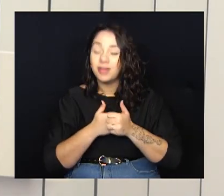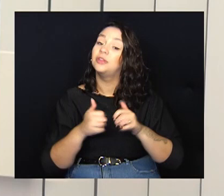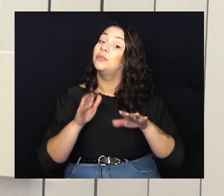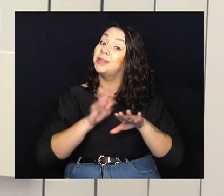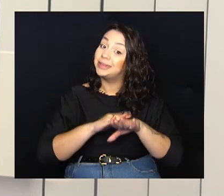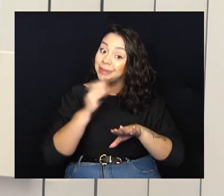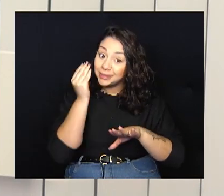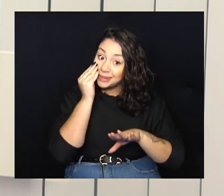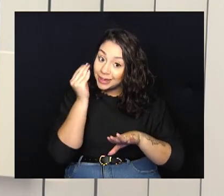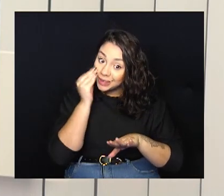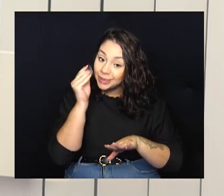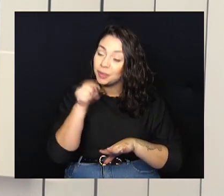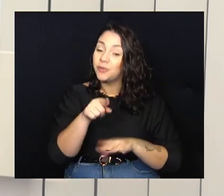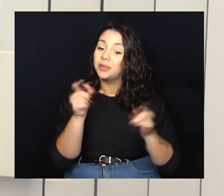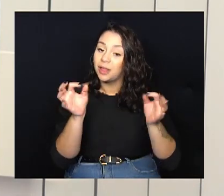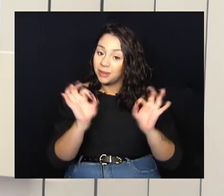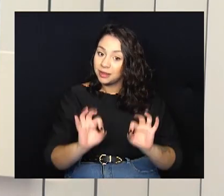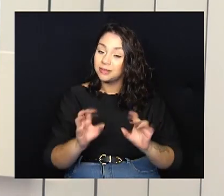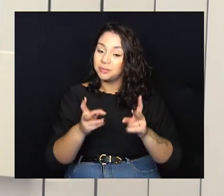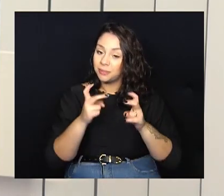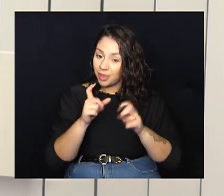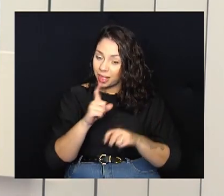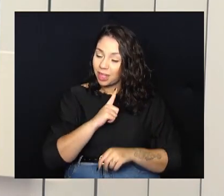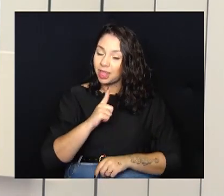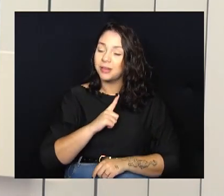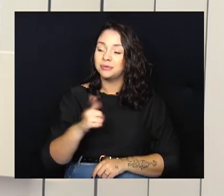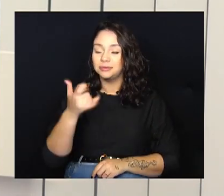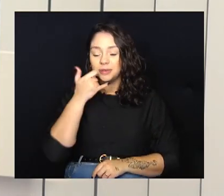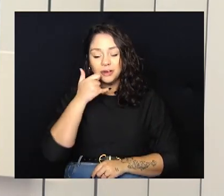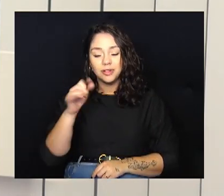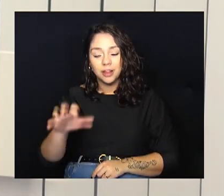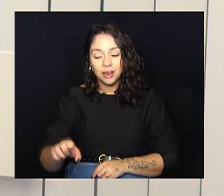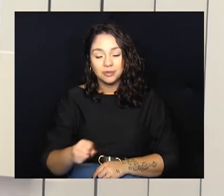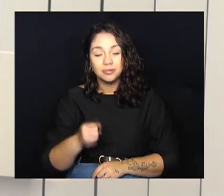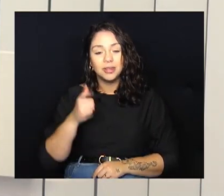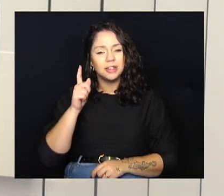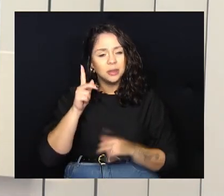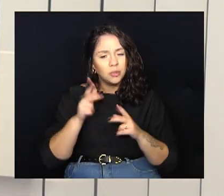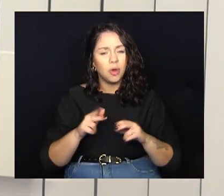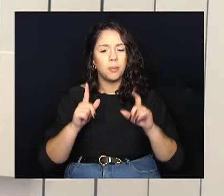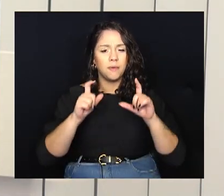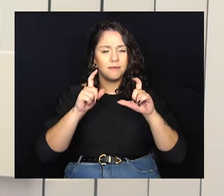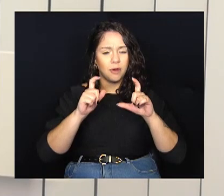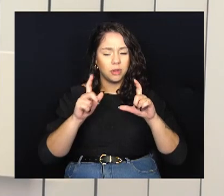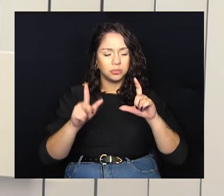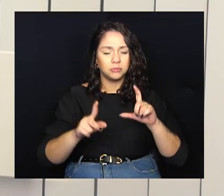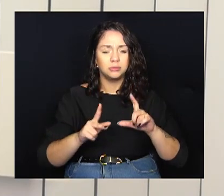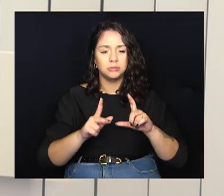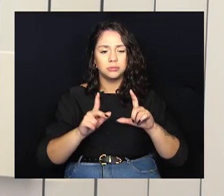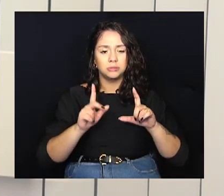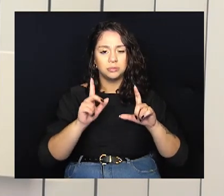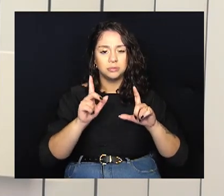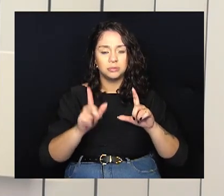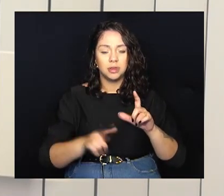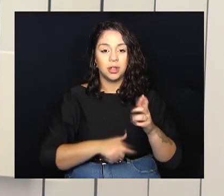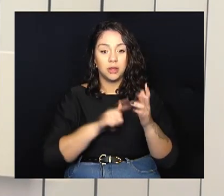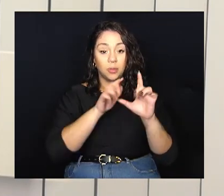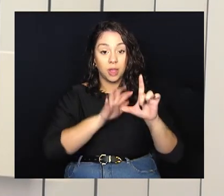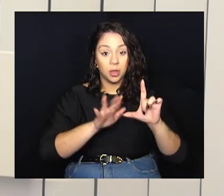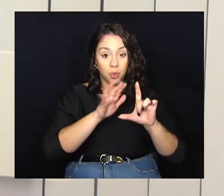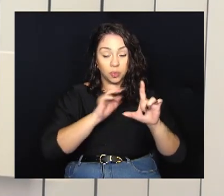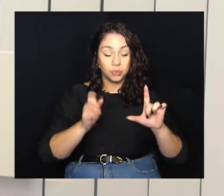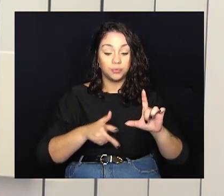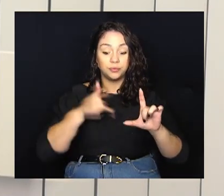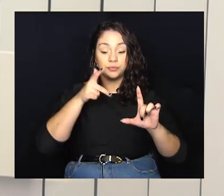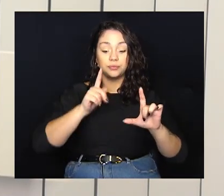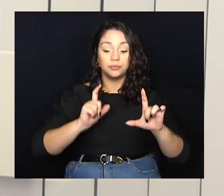o teste para você ver que dá certo pegue o celular abre a câmera como se fosse tirar uma foto e você vai apontar aqui ó para este